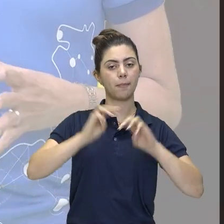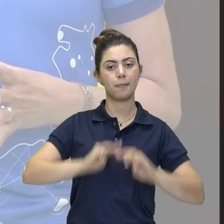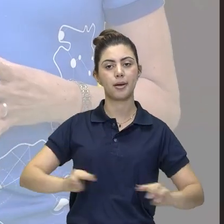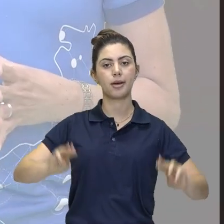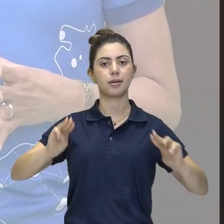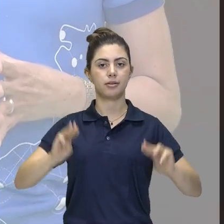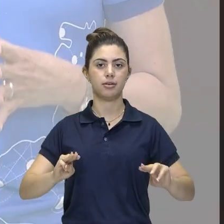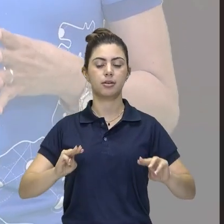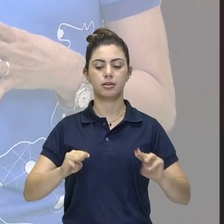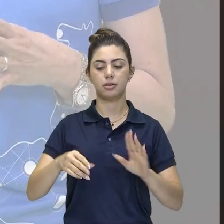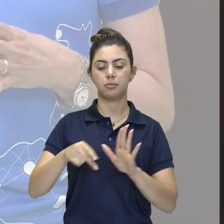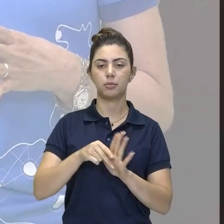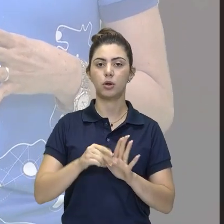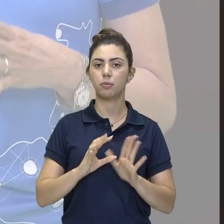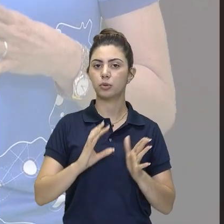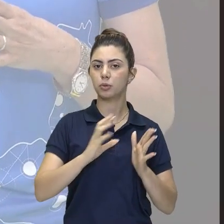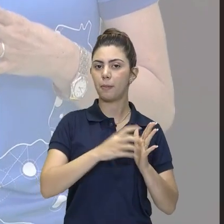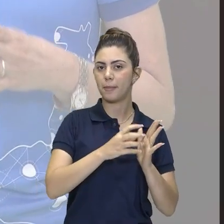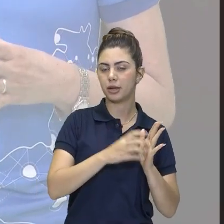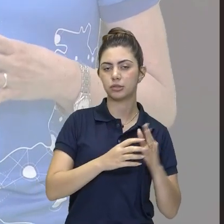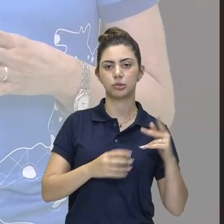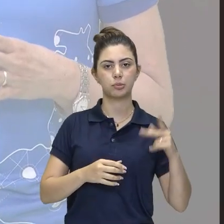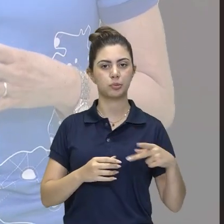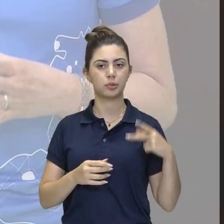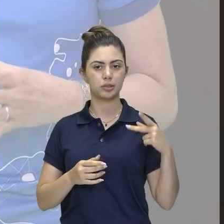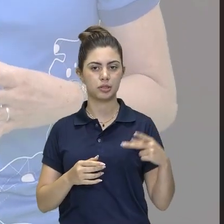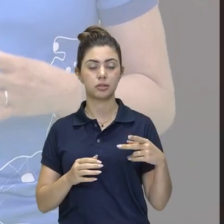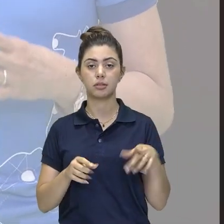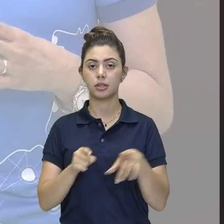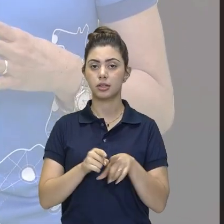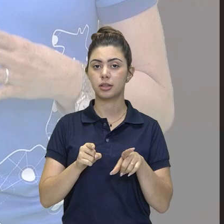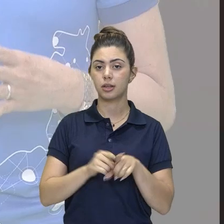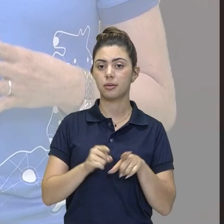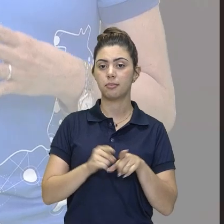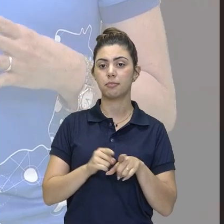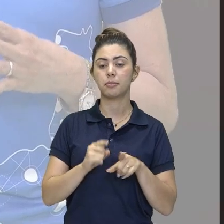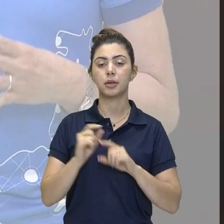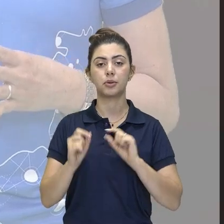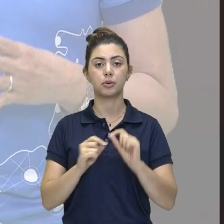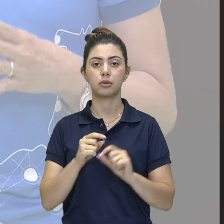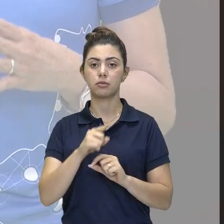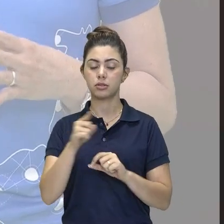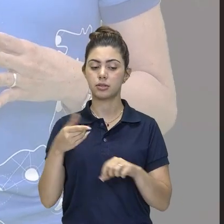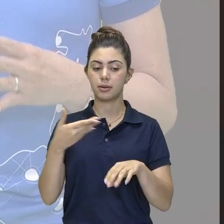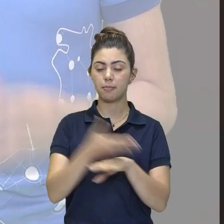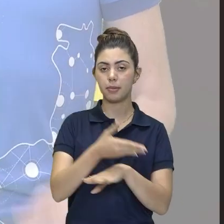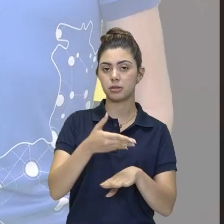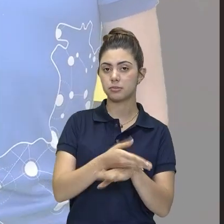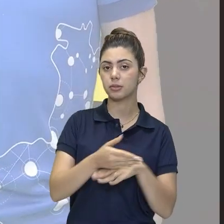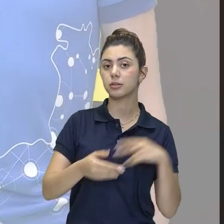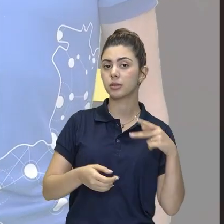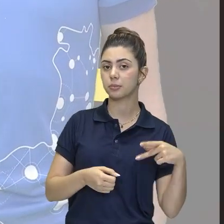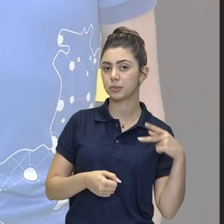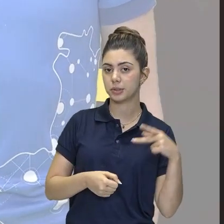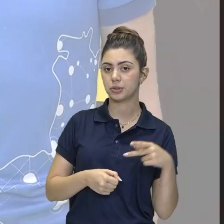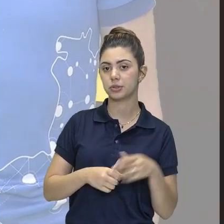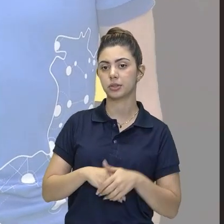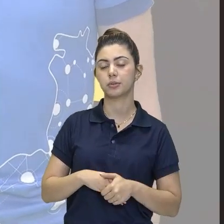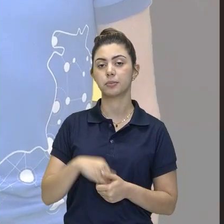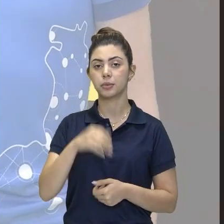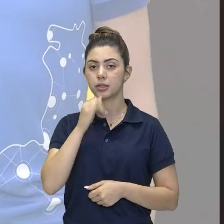militância partidária, além de manifestações em participação política. Quando você